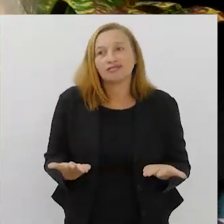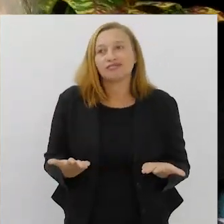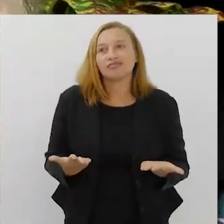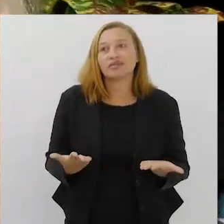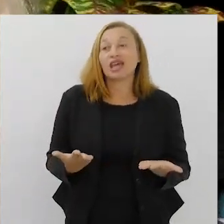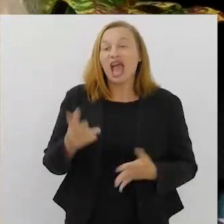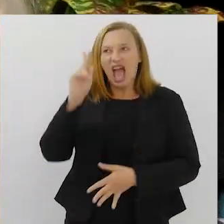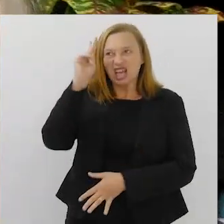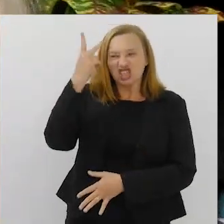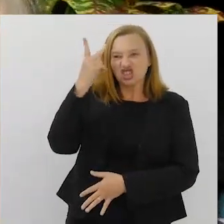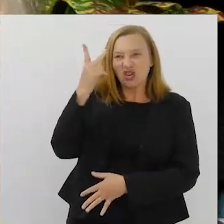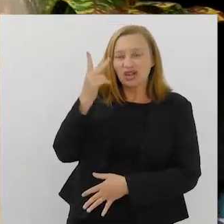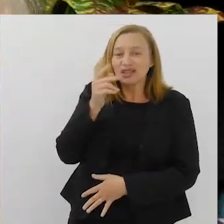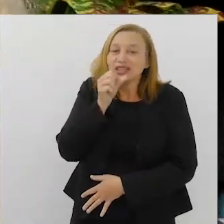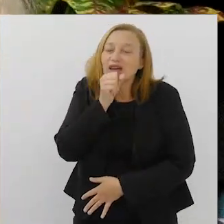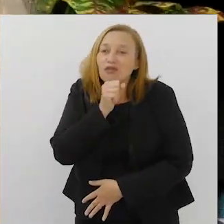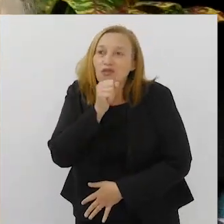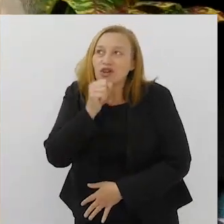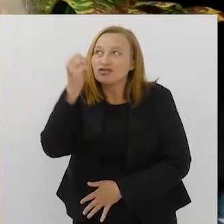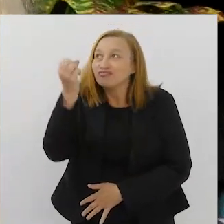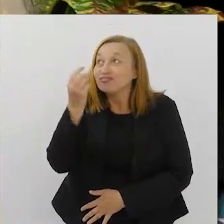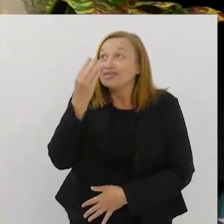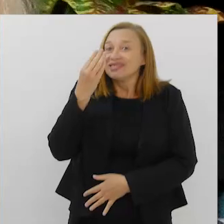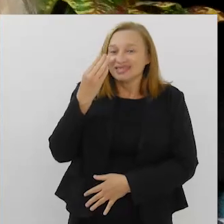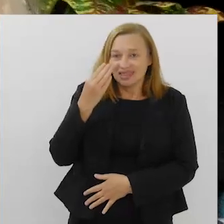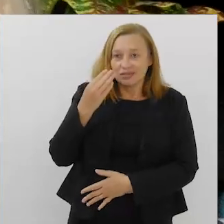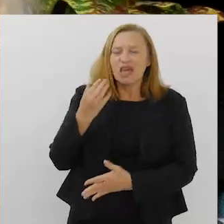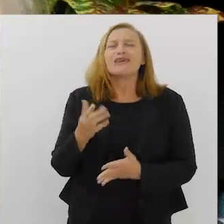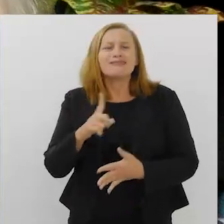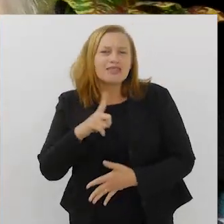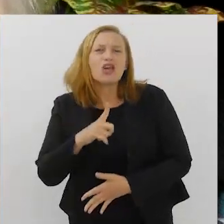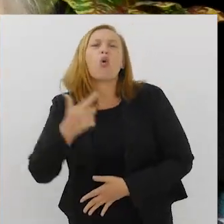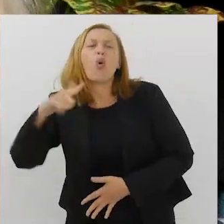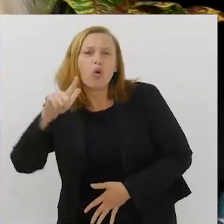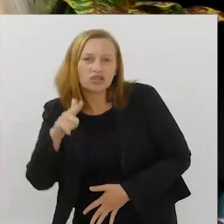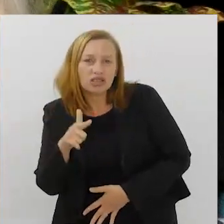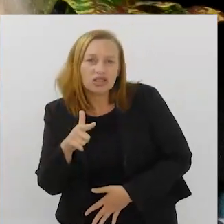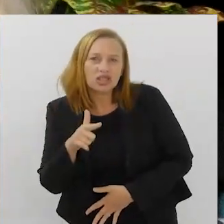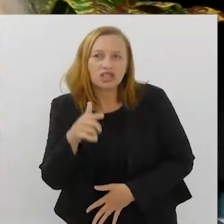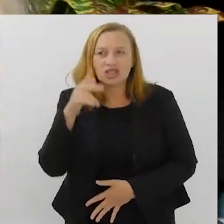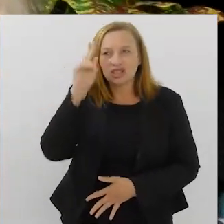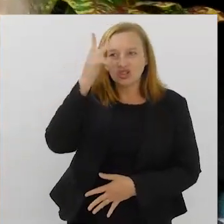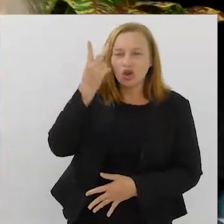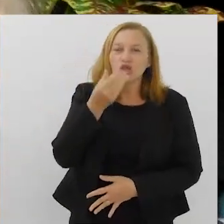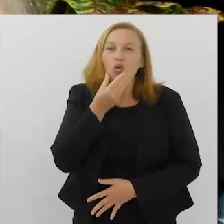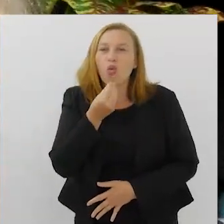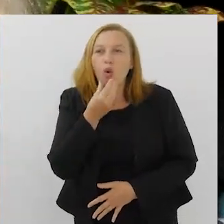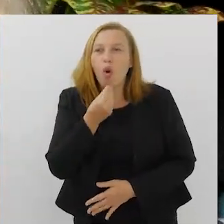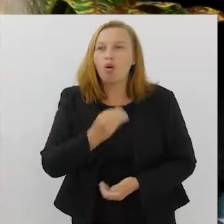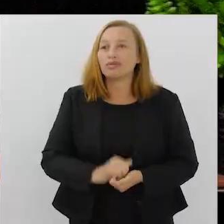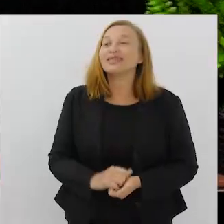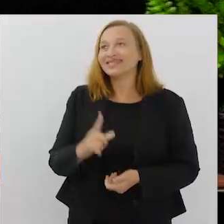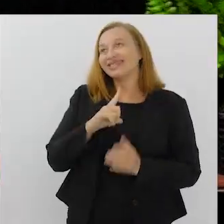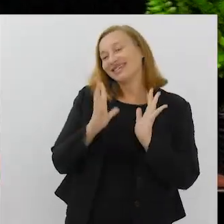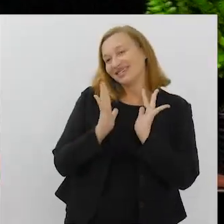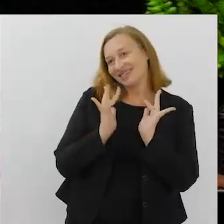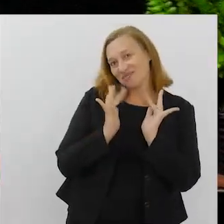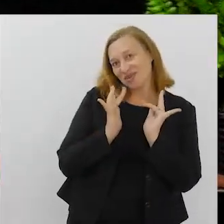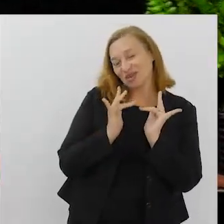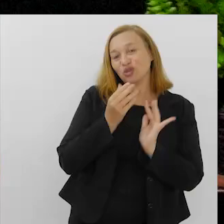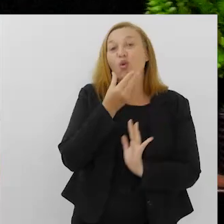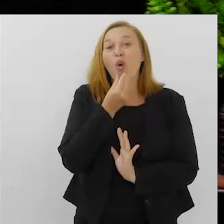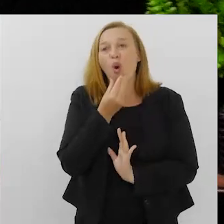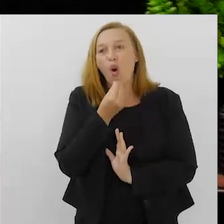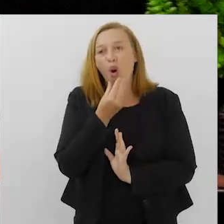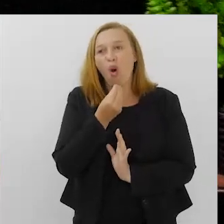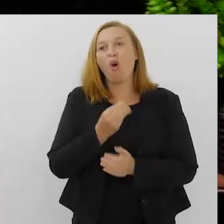Então, poxa vida, a história dessa senhora está me inspirando. Tem alguma história de algum homem que possa... Esse fato do namoro